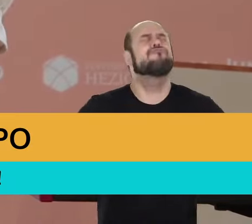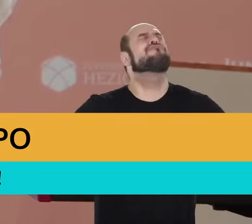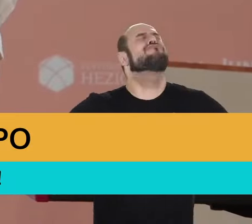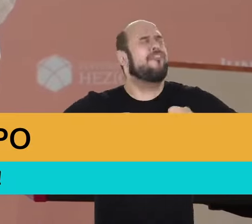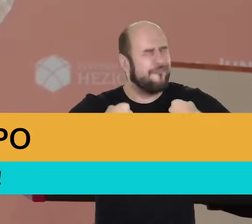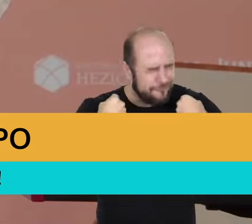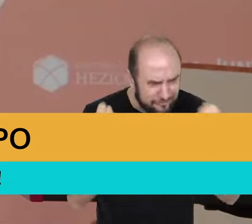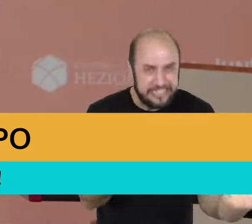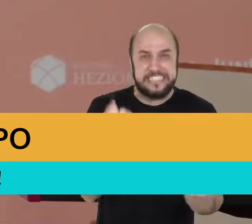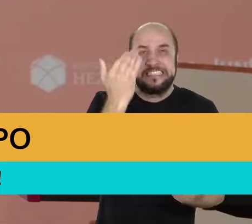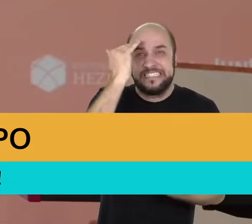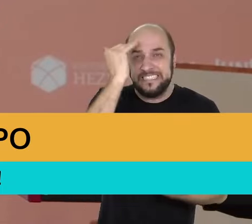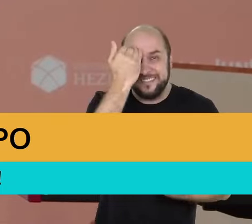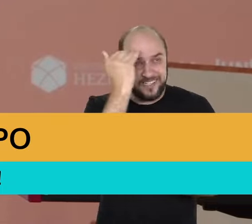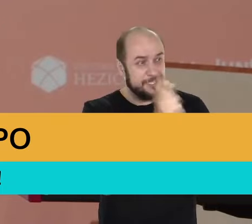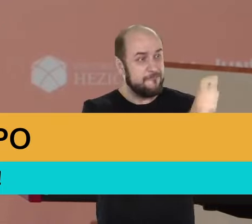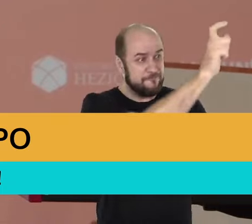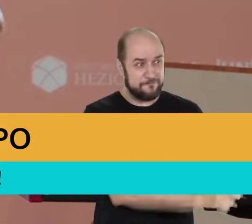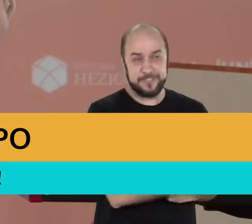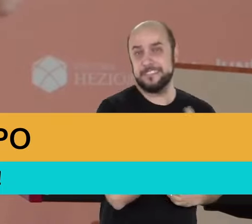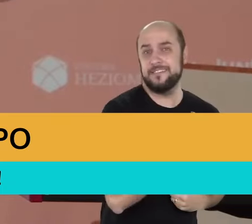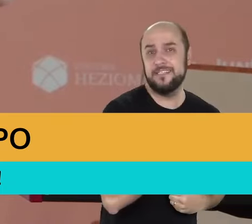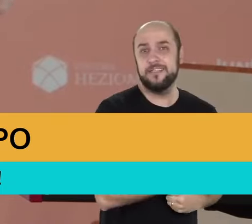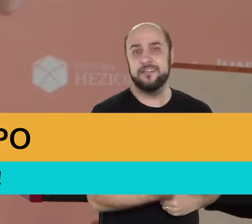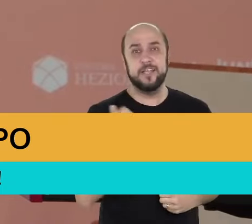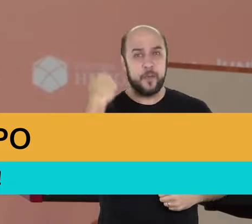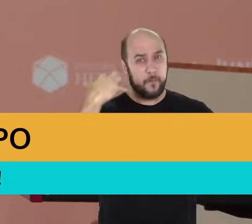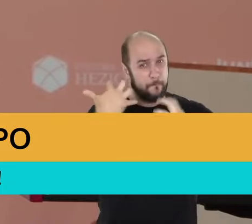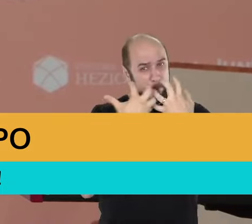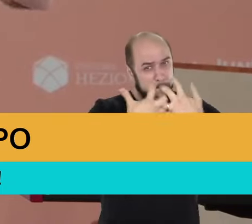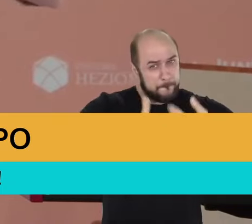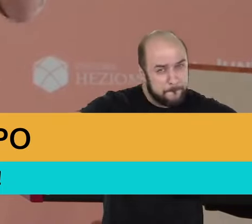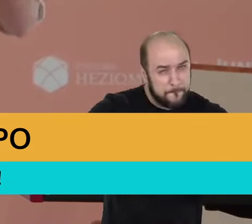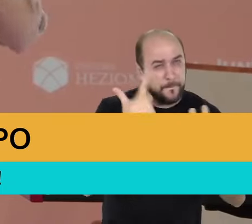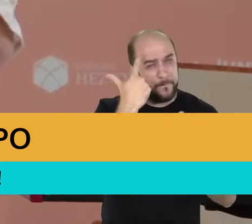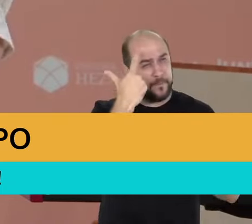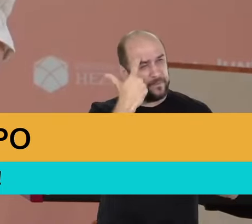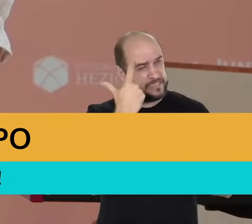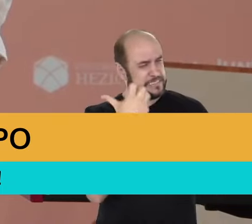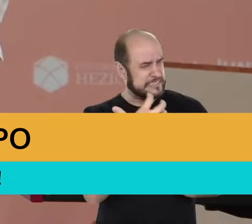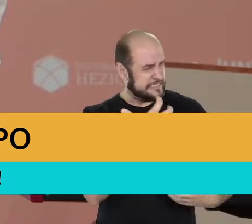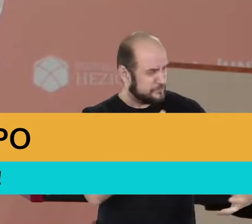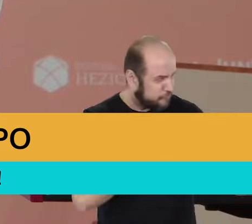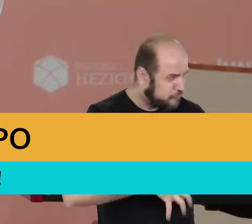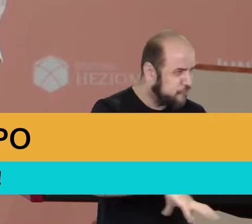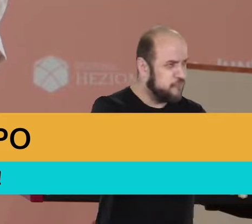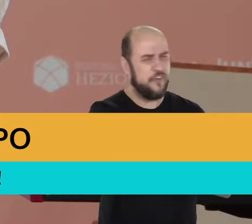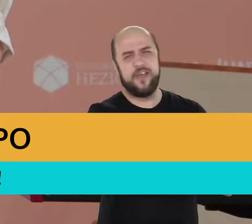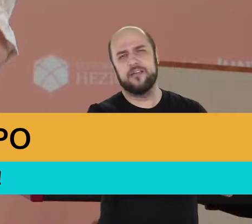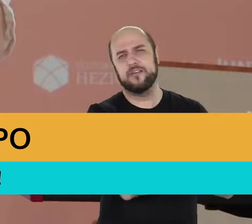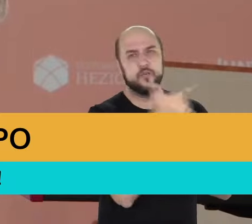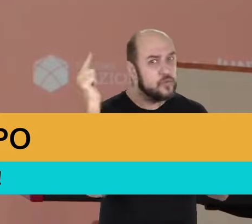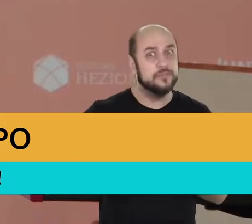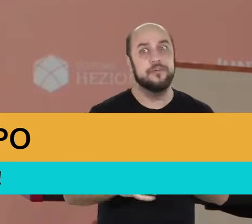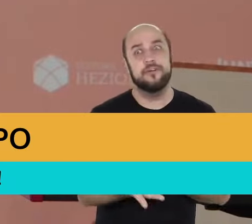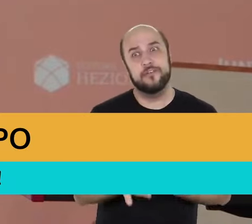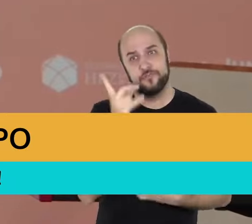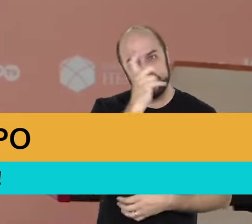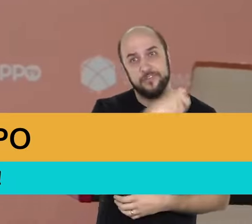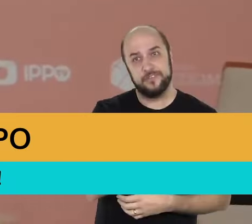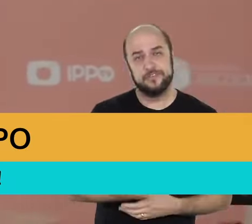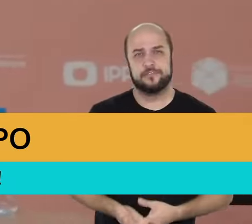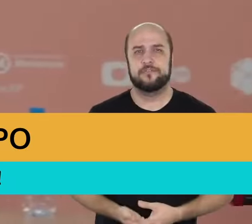para a gente poder entender o que a outra pessoa está sentindo e a gente processar e tentar se colocar no lugar dela. Existe um